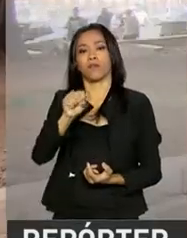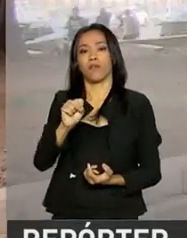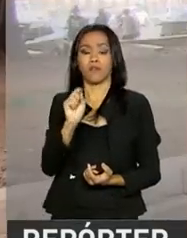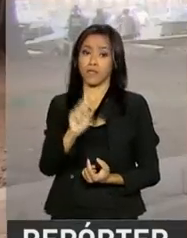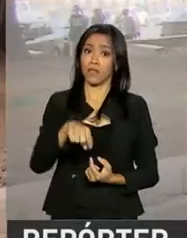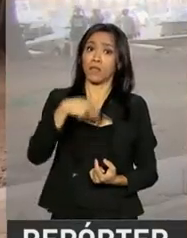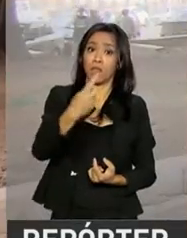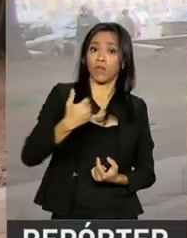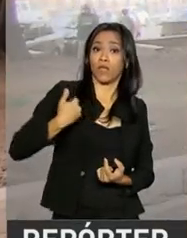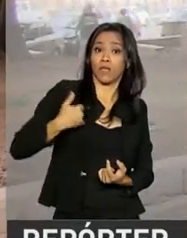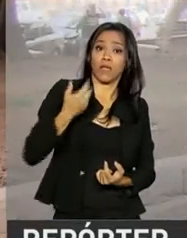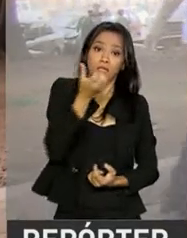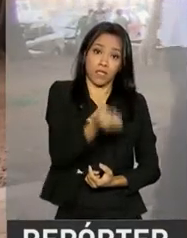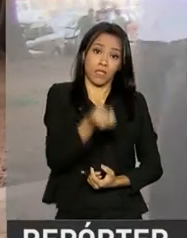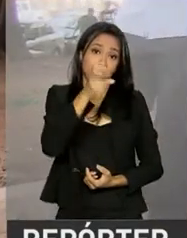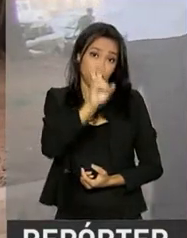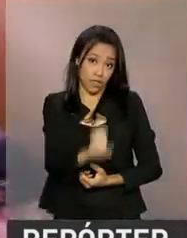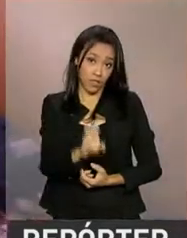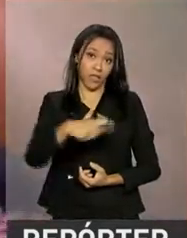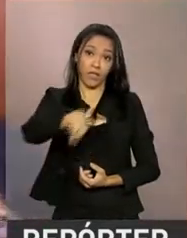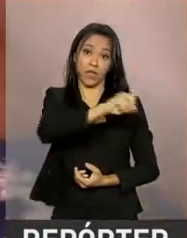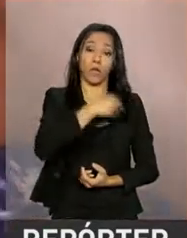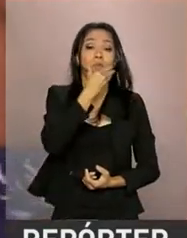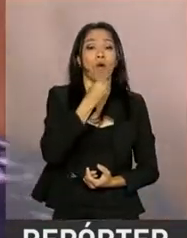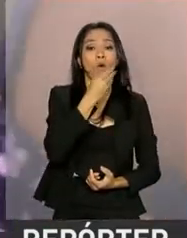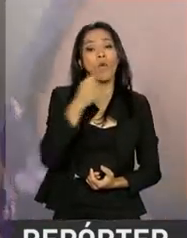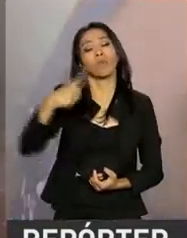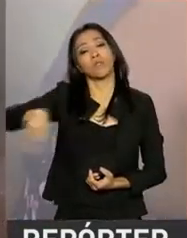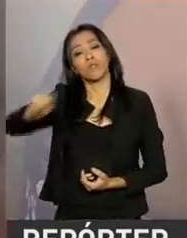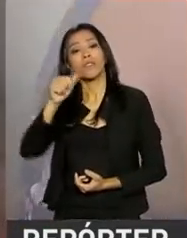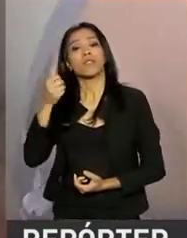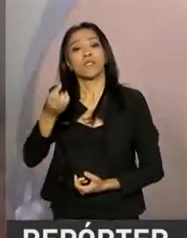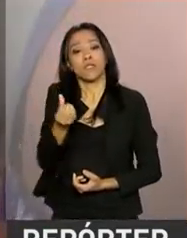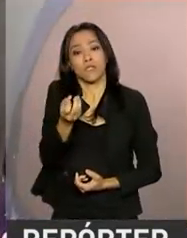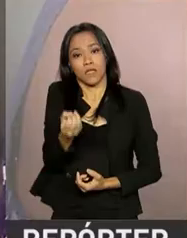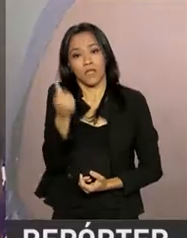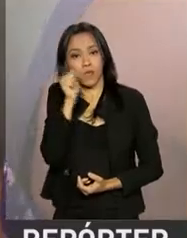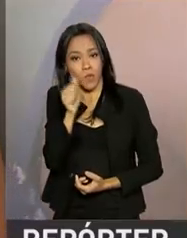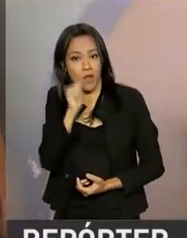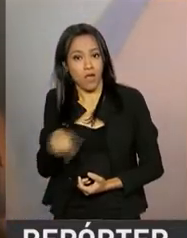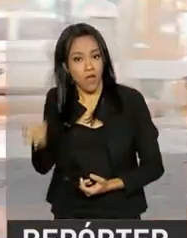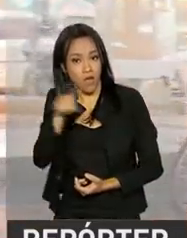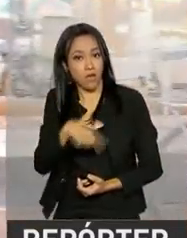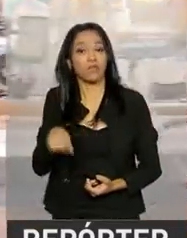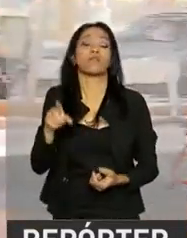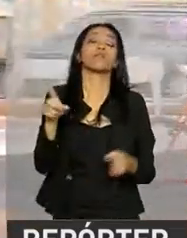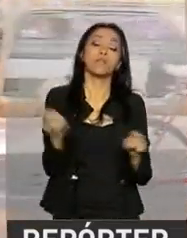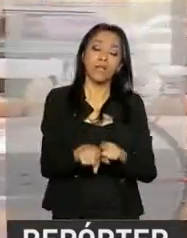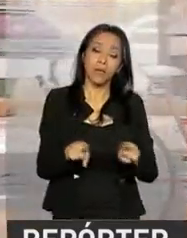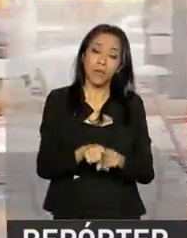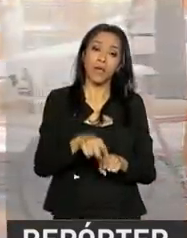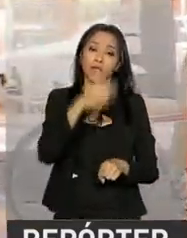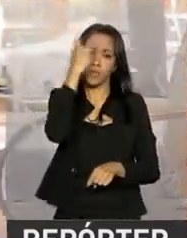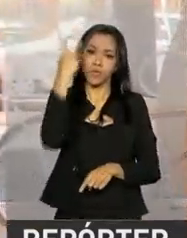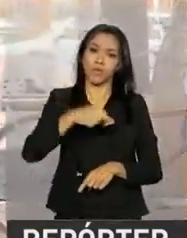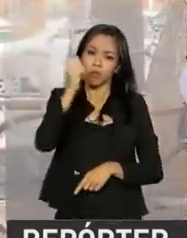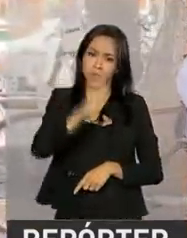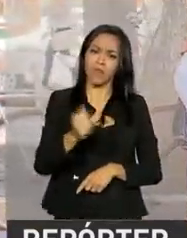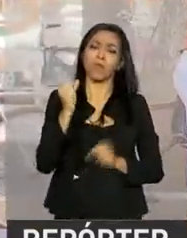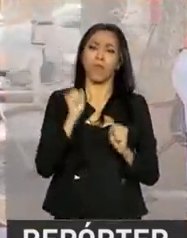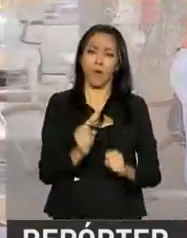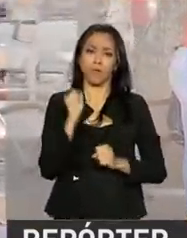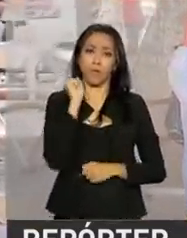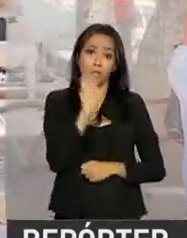depois dos 65 anos para homens e dos 60 para mulheres, os brasileiros também podem se aposentar depois de